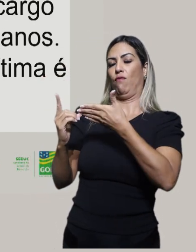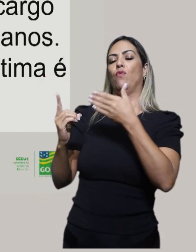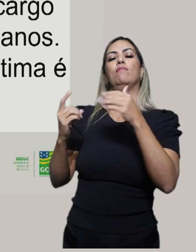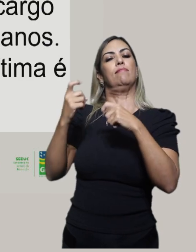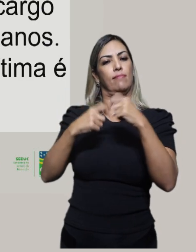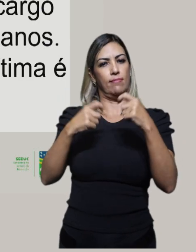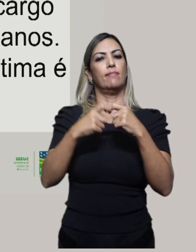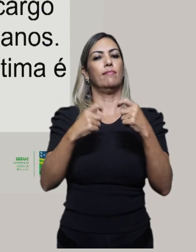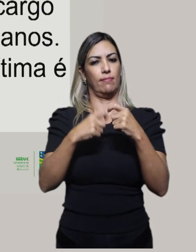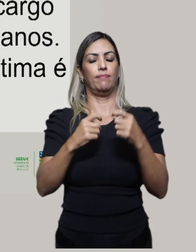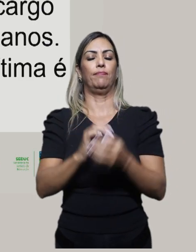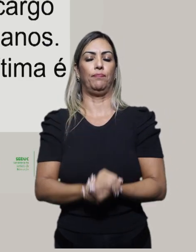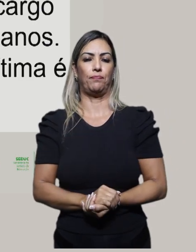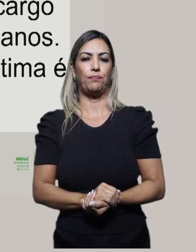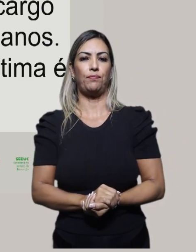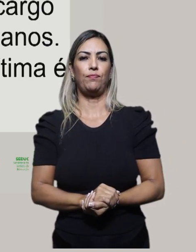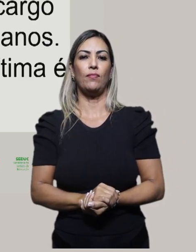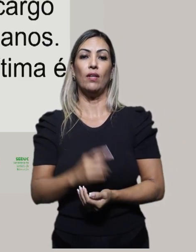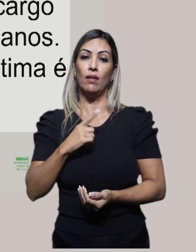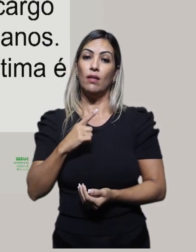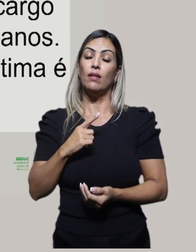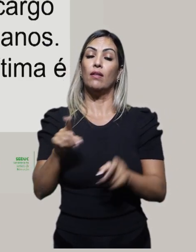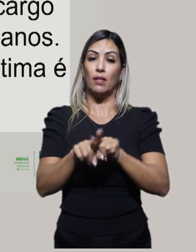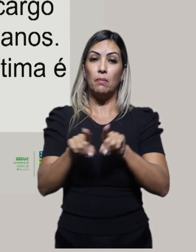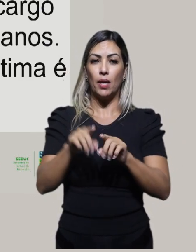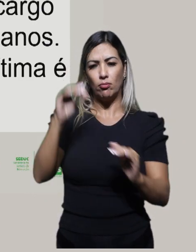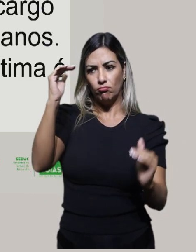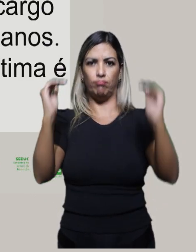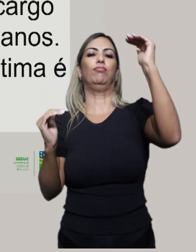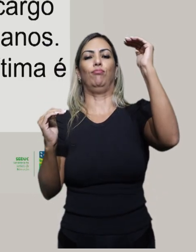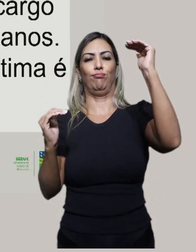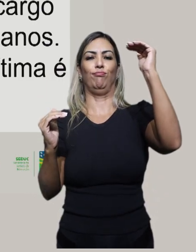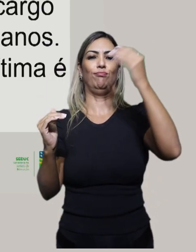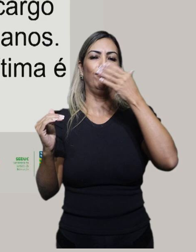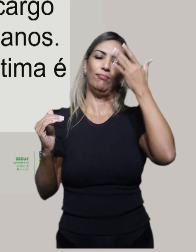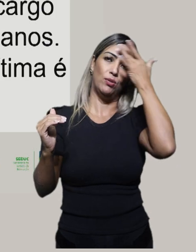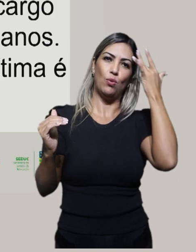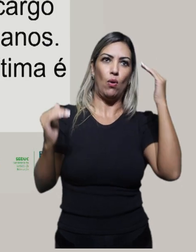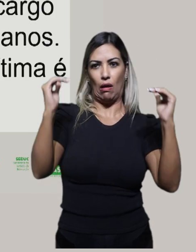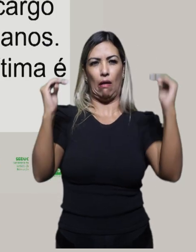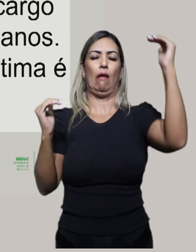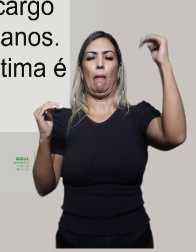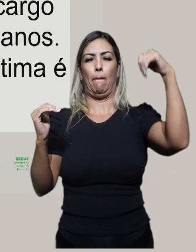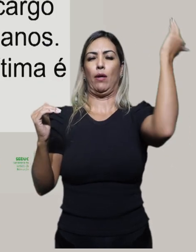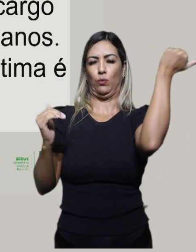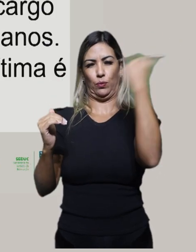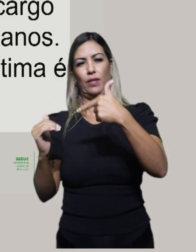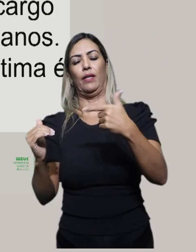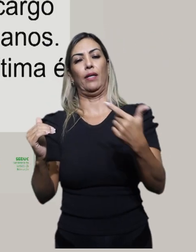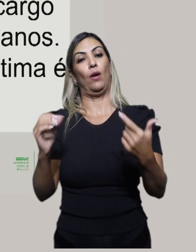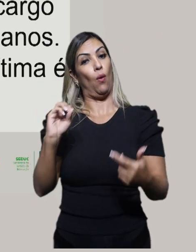aqui. Prevalecendo-se de sua condição de superior hierárquico